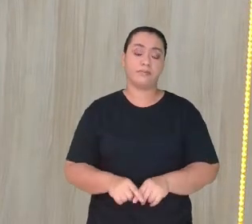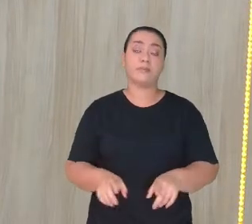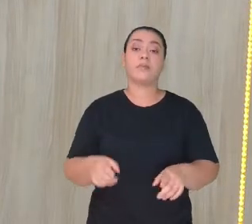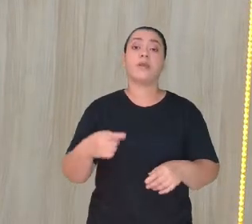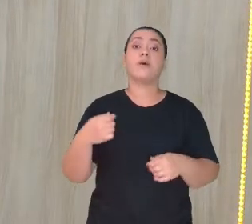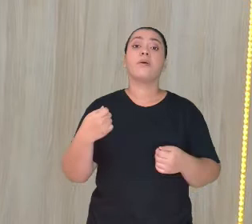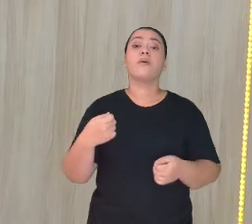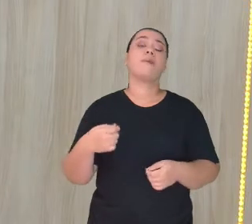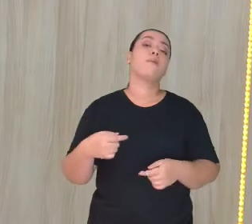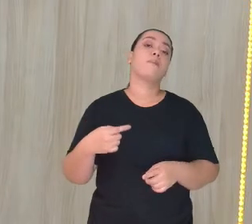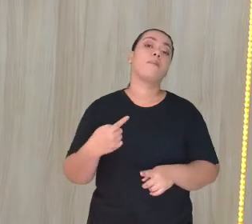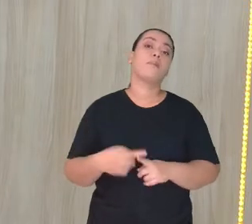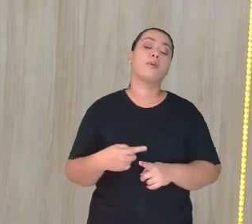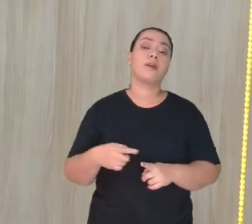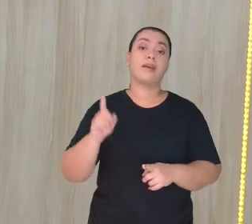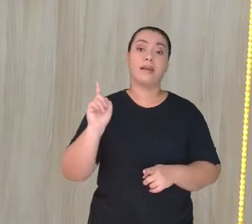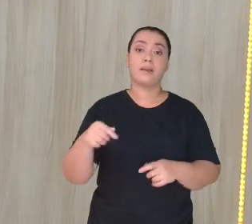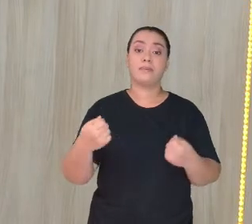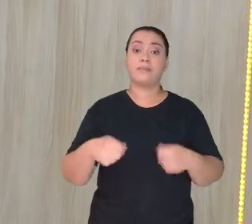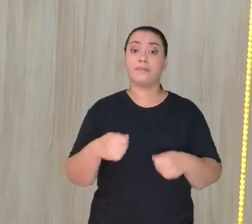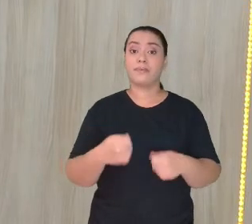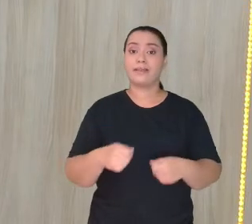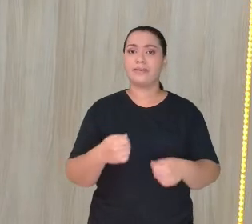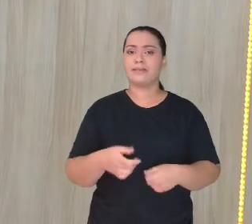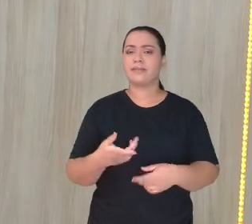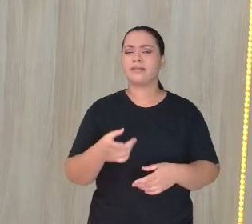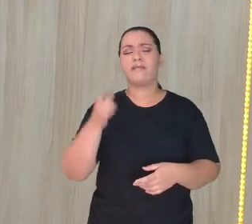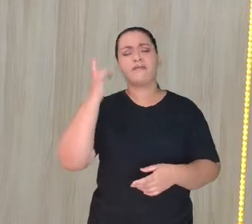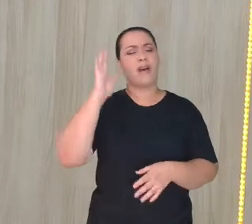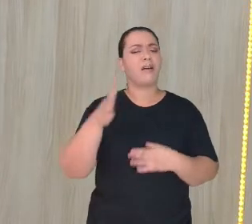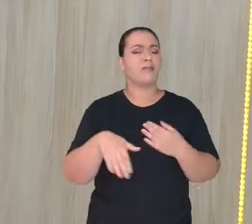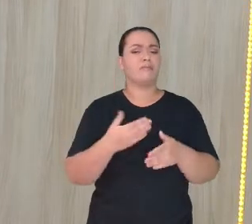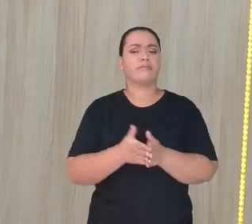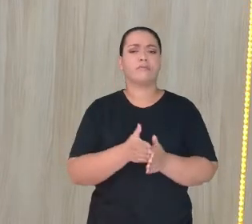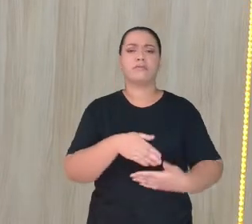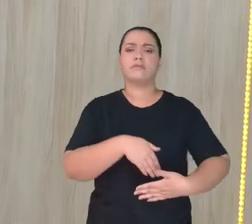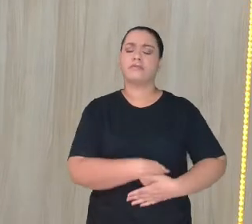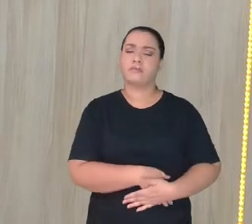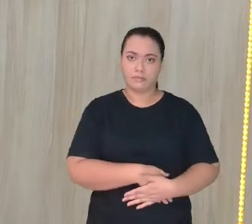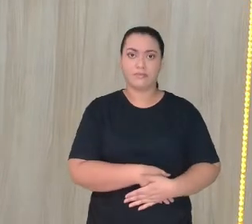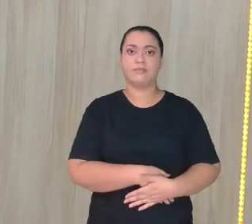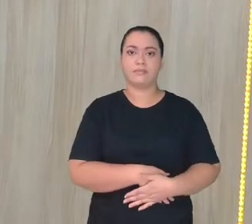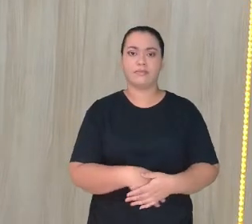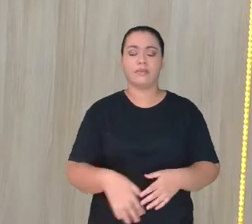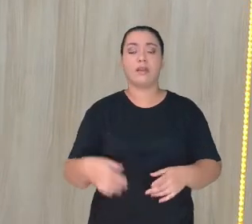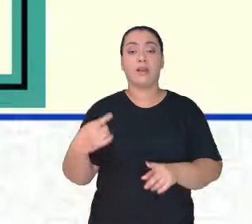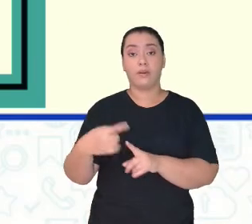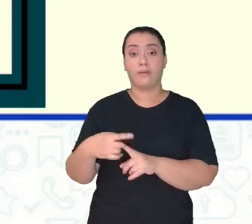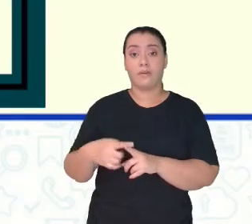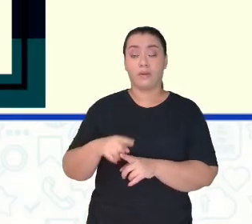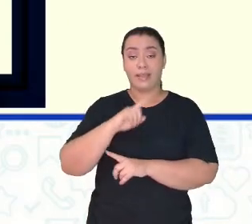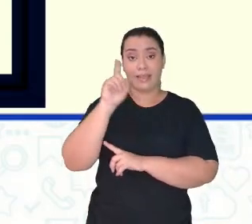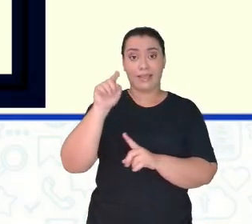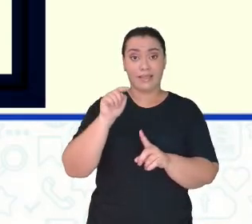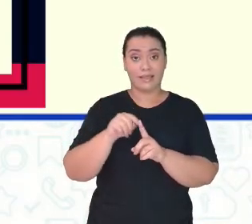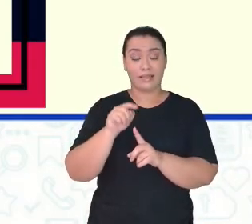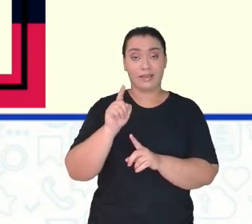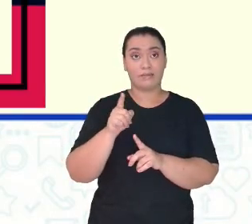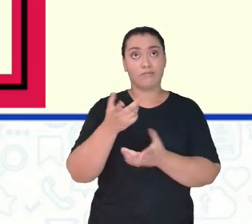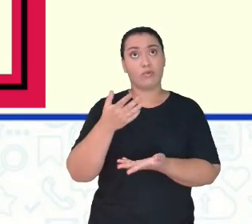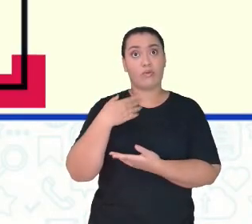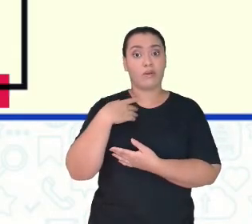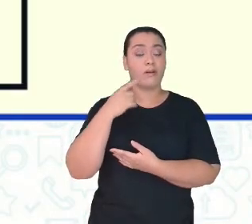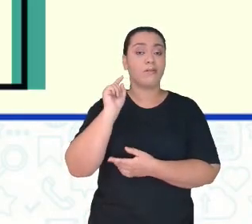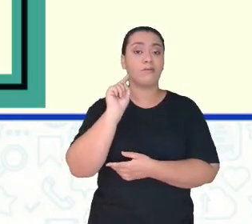porque ele precisa ser portátil, né? Deve ser possível de ser levado. Porque a intenção é que você